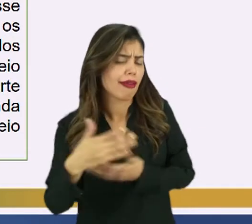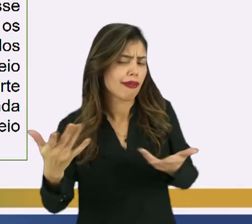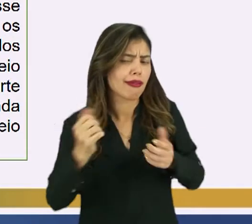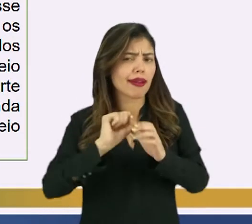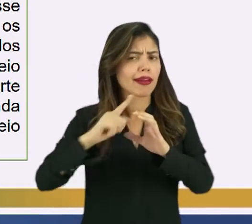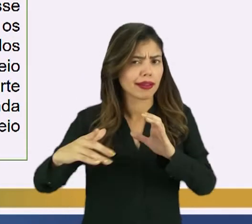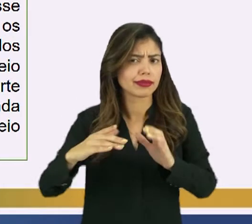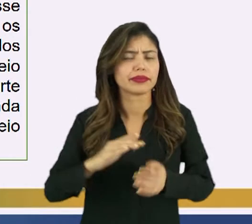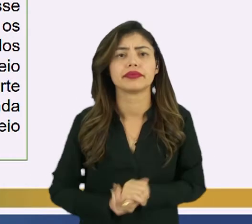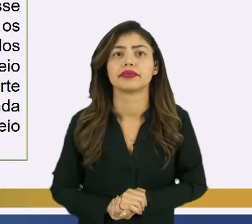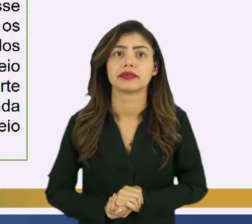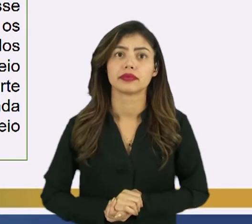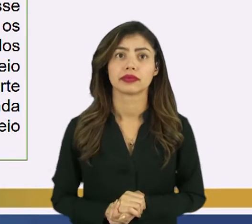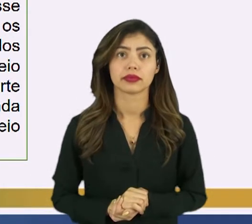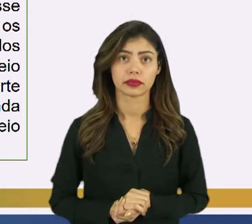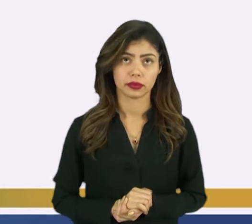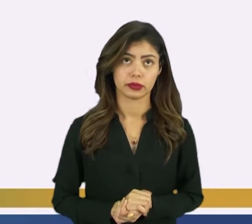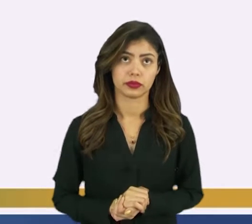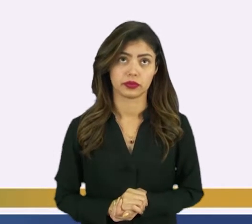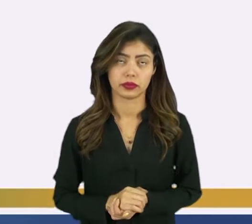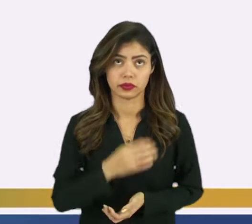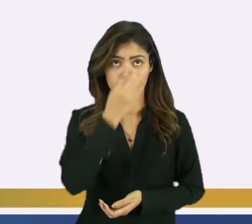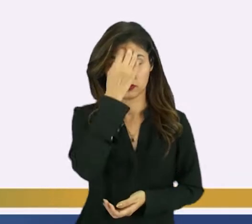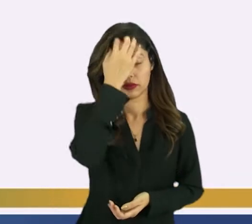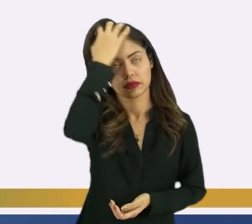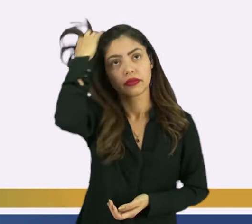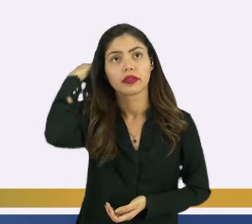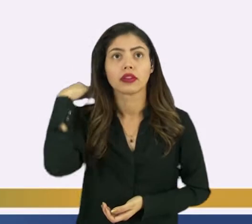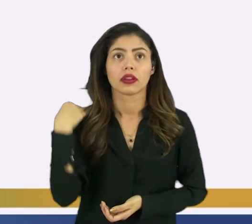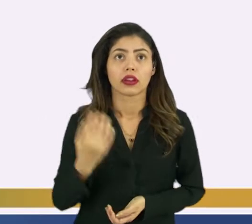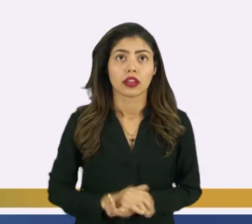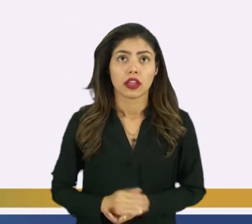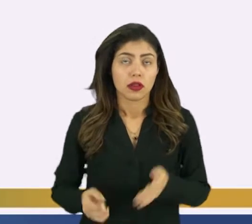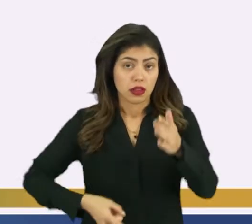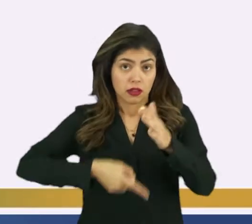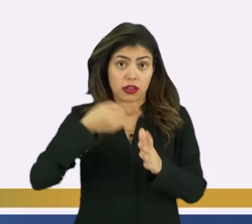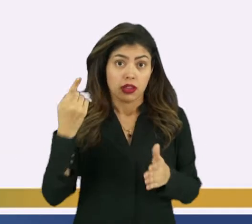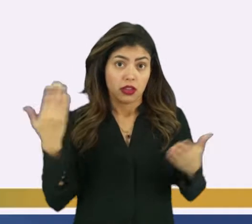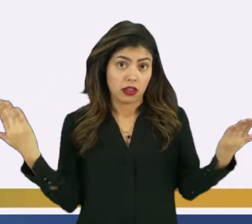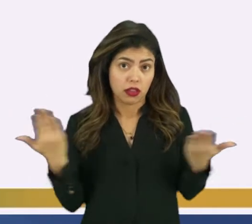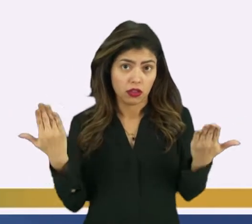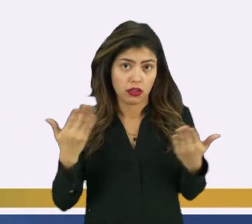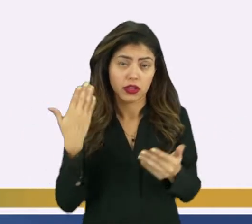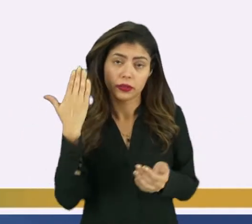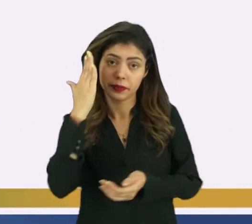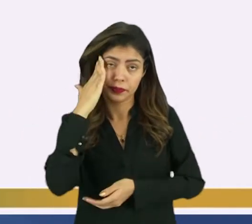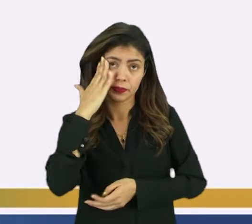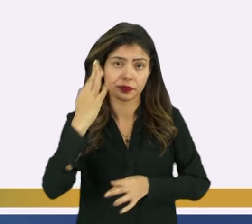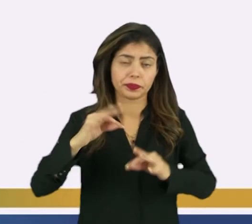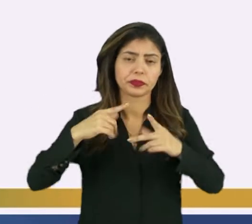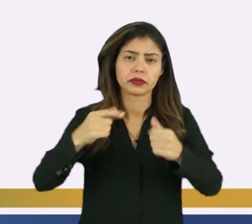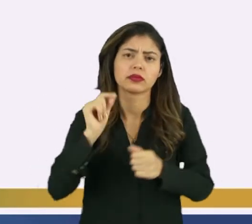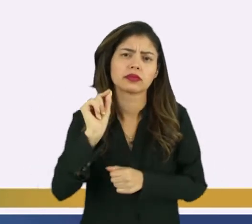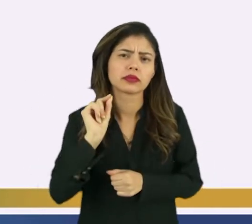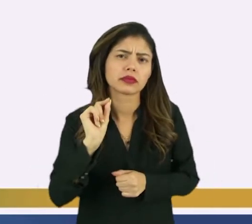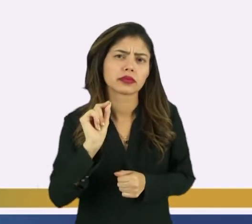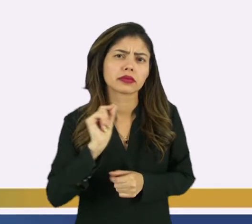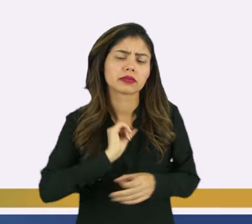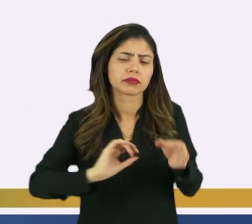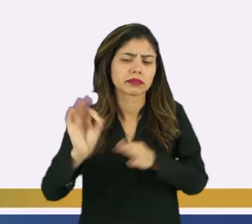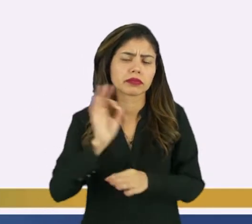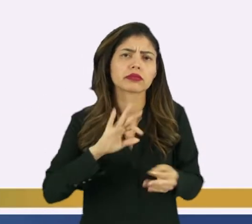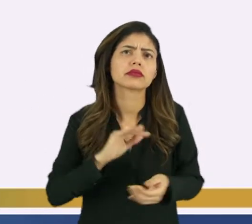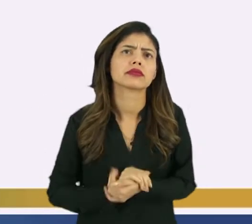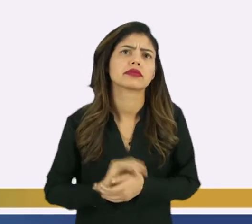uma dessas ordens também. Vamos lá. Então, primeiramente, antes de entender especificamente sobre as